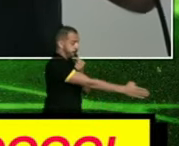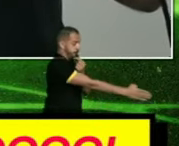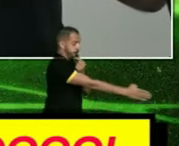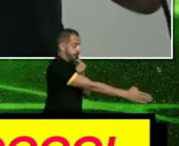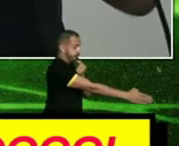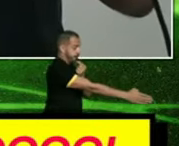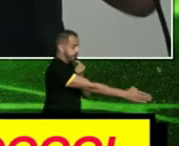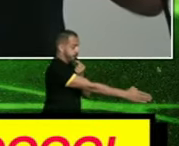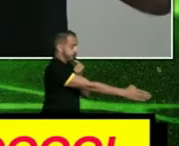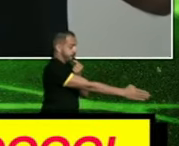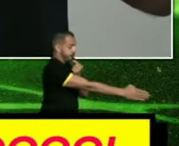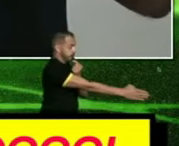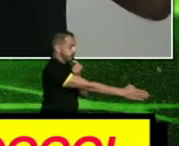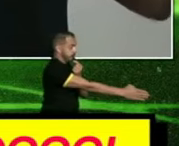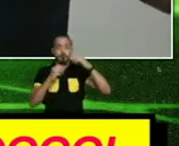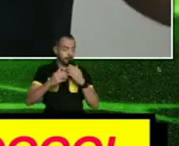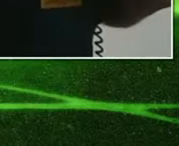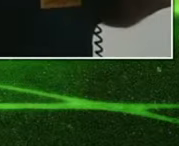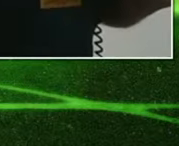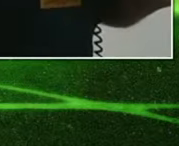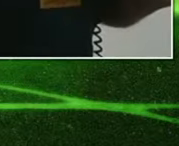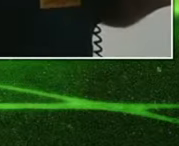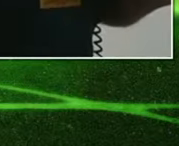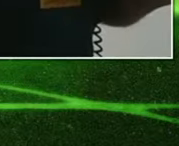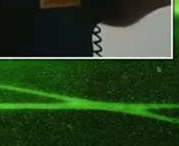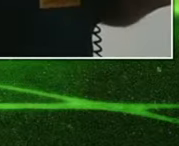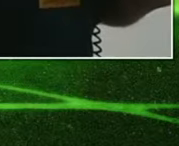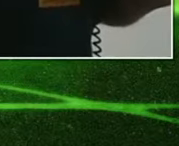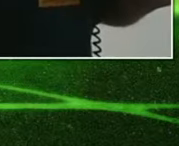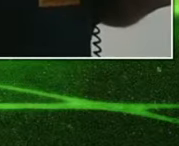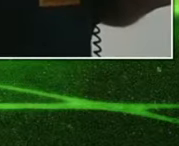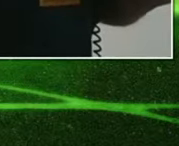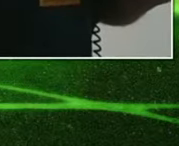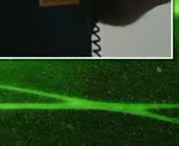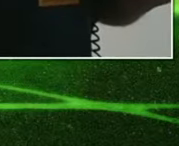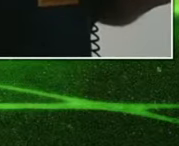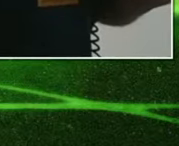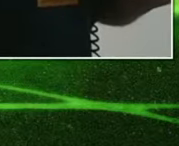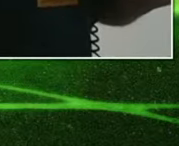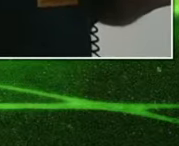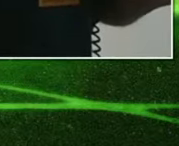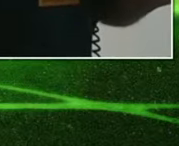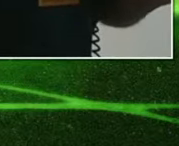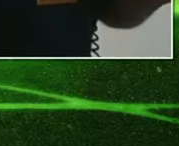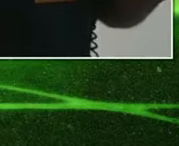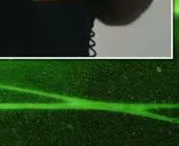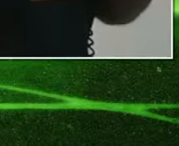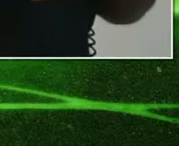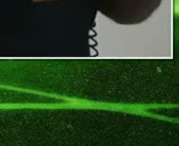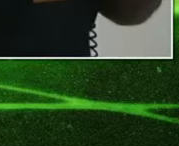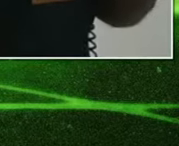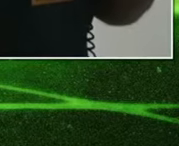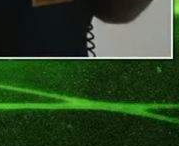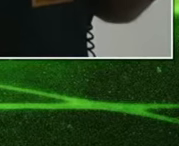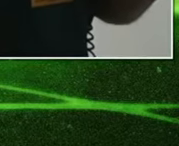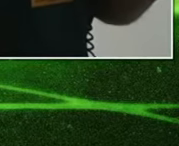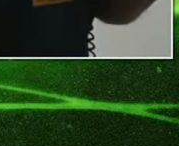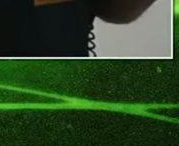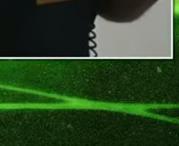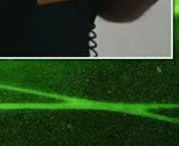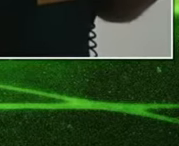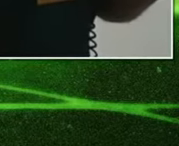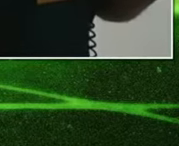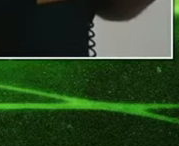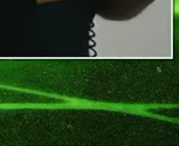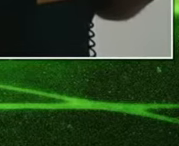momento importante do jogo Mateus Pereira tá passando tá livre do outro lado se quiser Lucas Silva pode tentar o passe a entrega